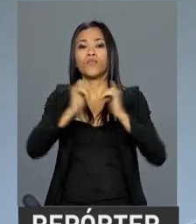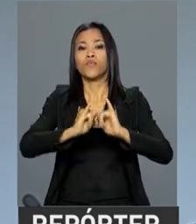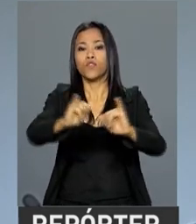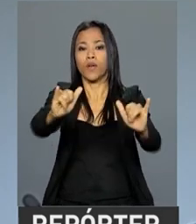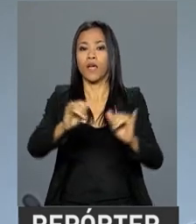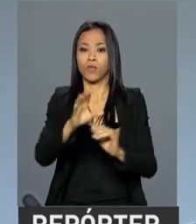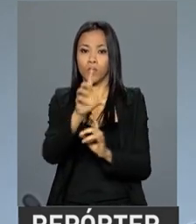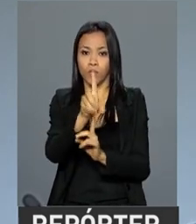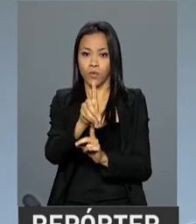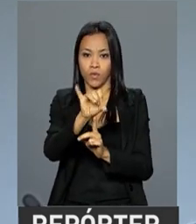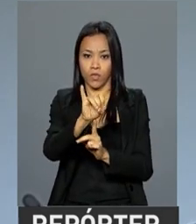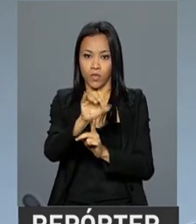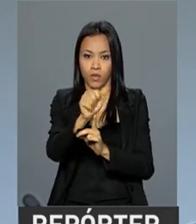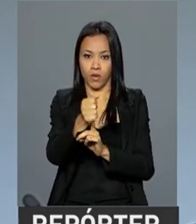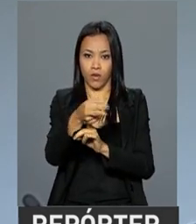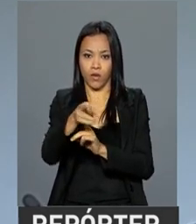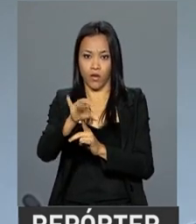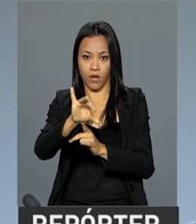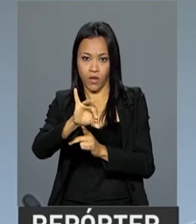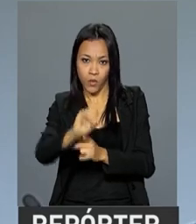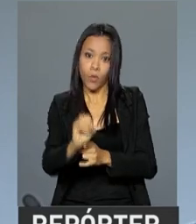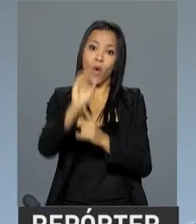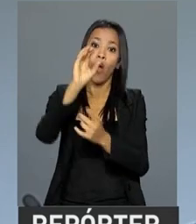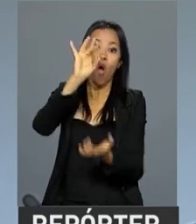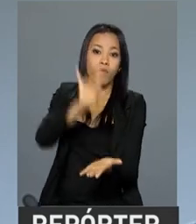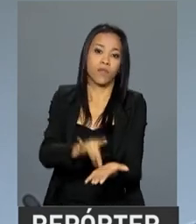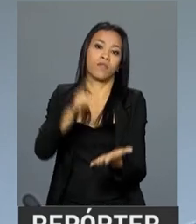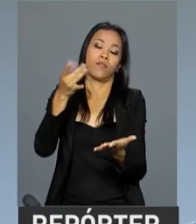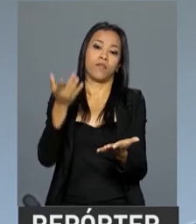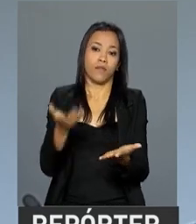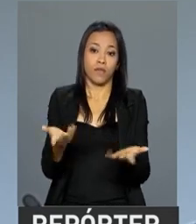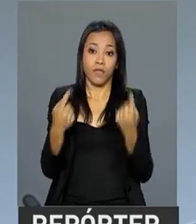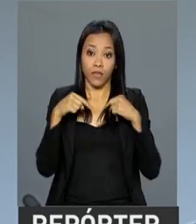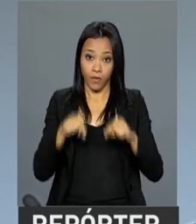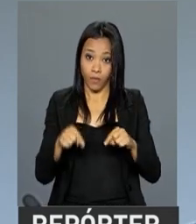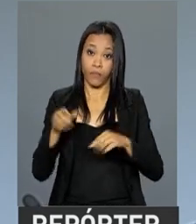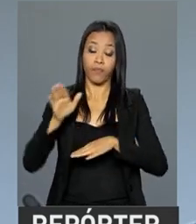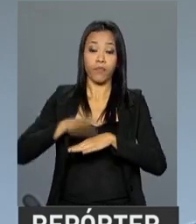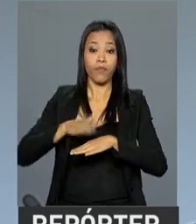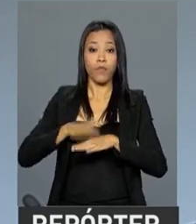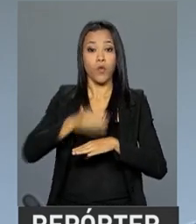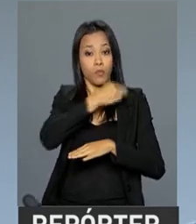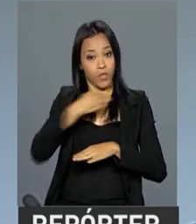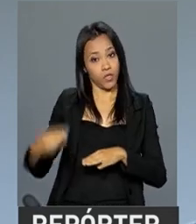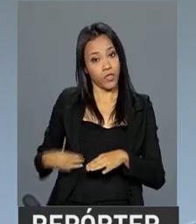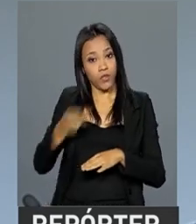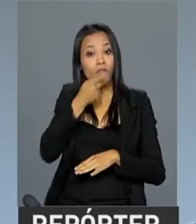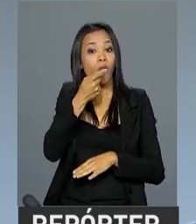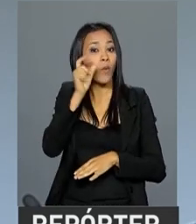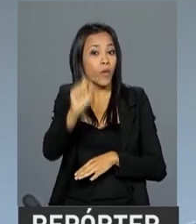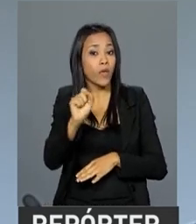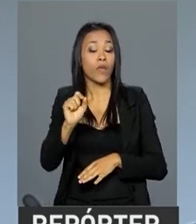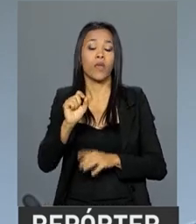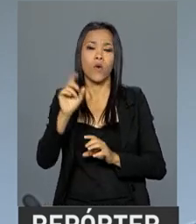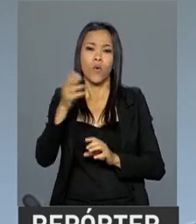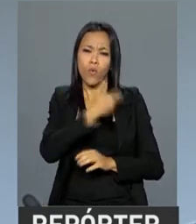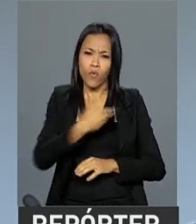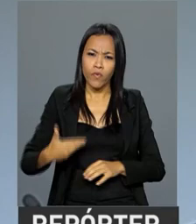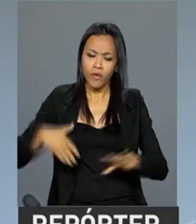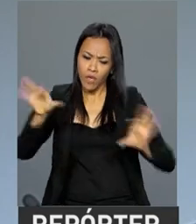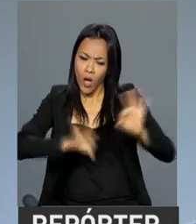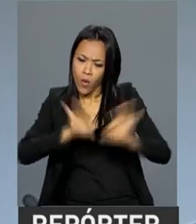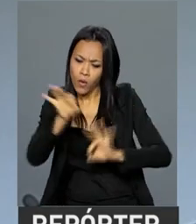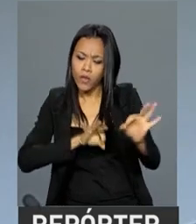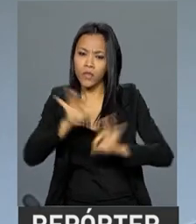feito agora há pouco, o ministro da Fazenda, ministro Henrique Meirelles, disse que o governo está buscando uma convergência dos